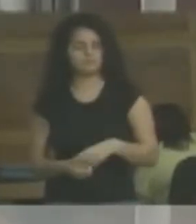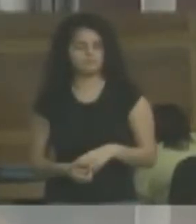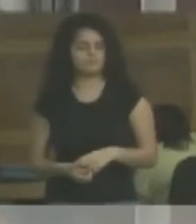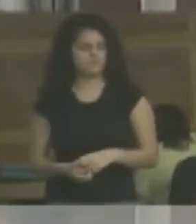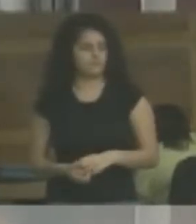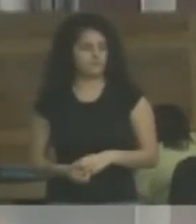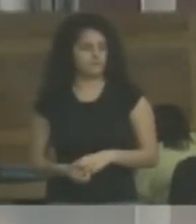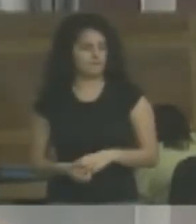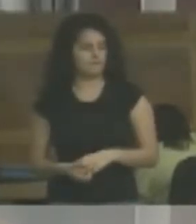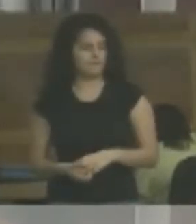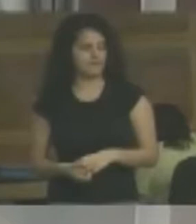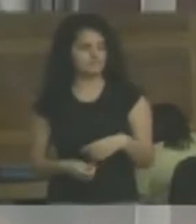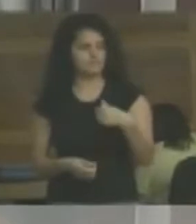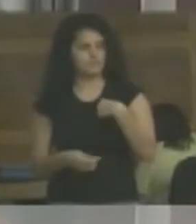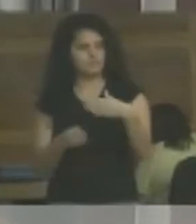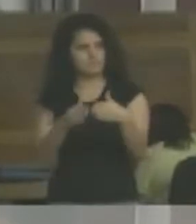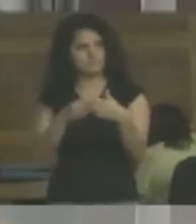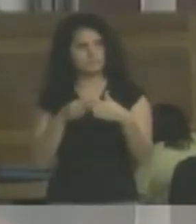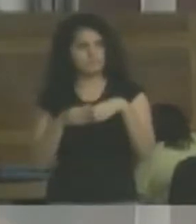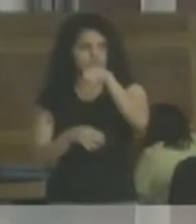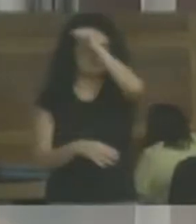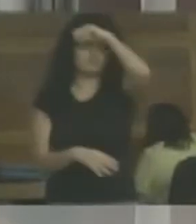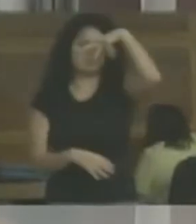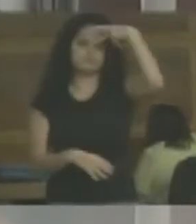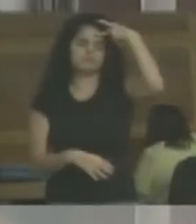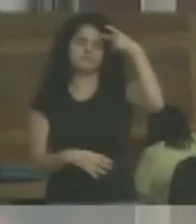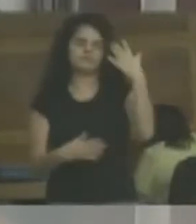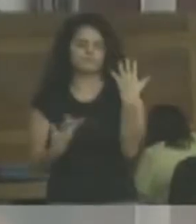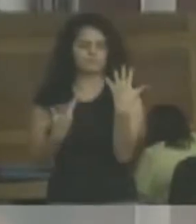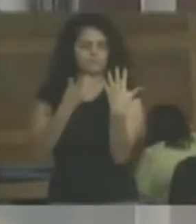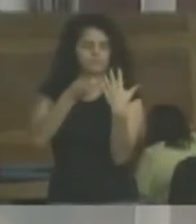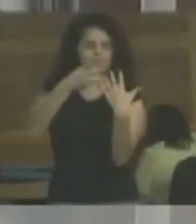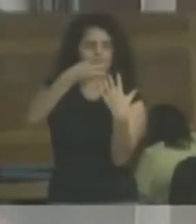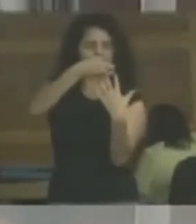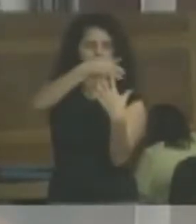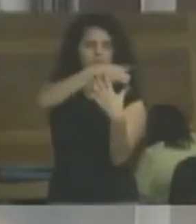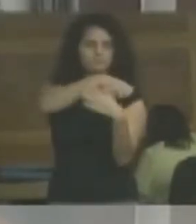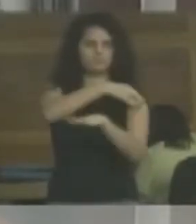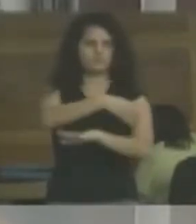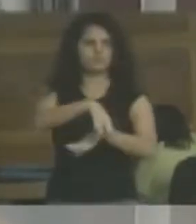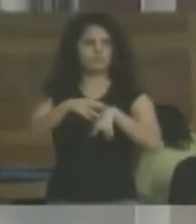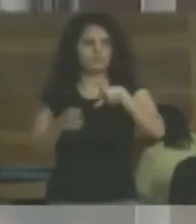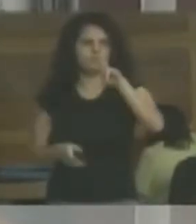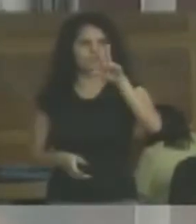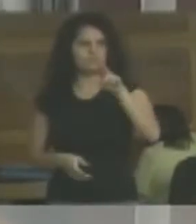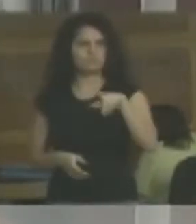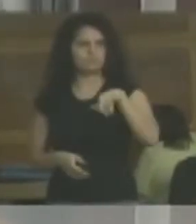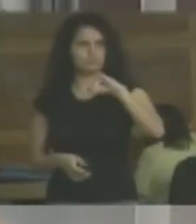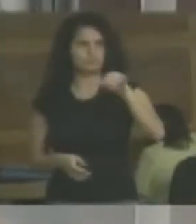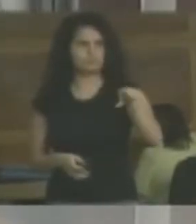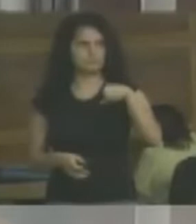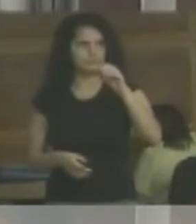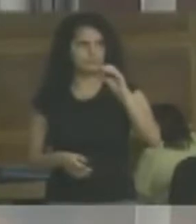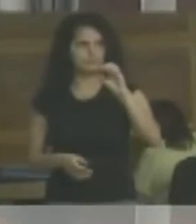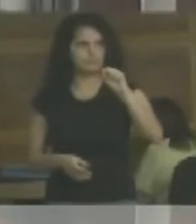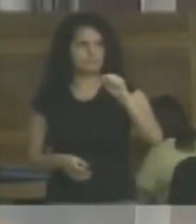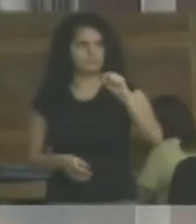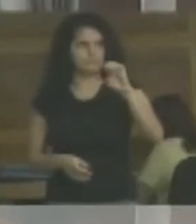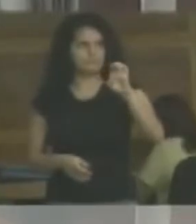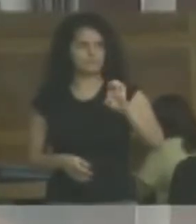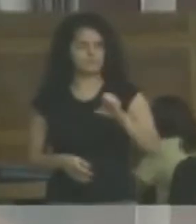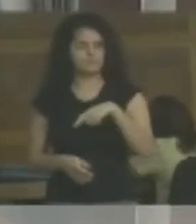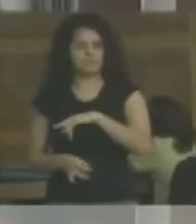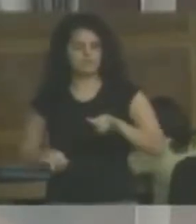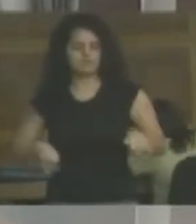1783/2018, eu solicito ao prefeito a poda das árvores da rua José Jair Ferreira de Leone, no bairro